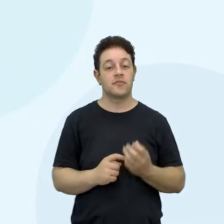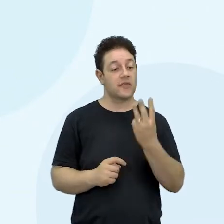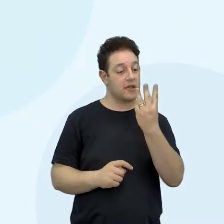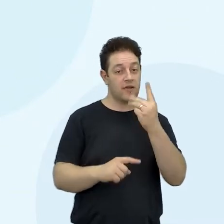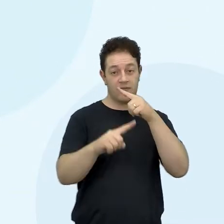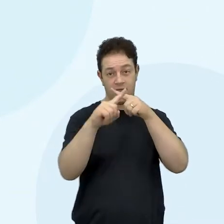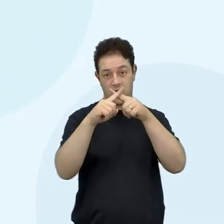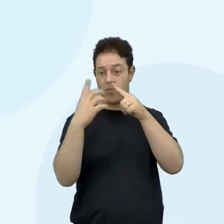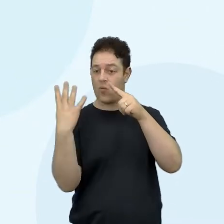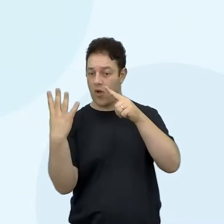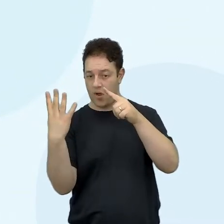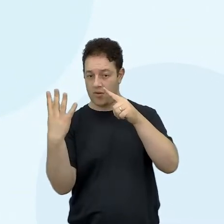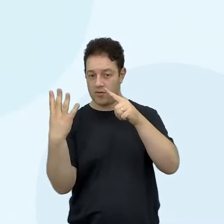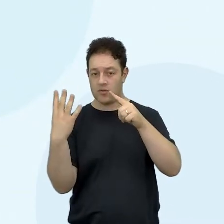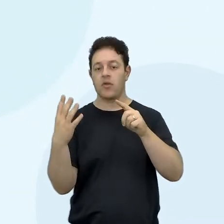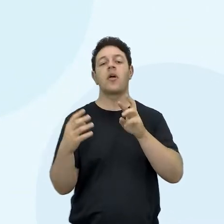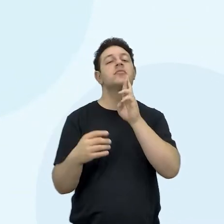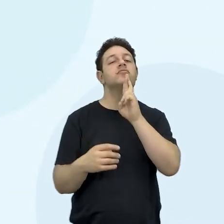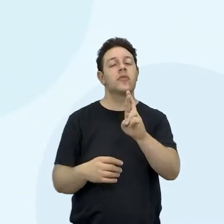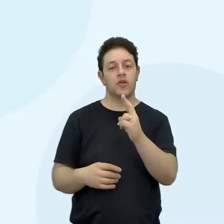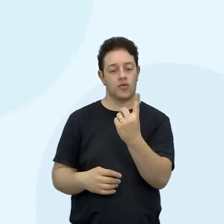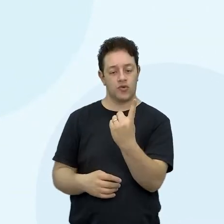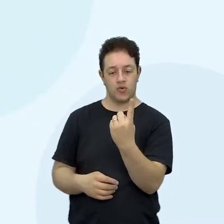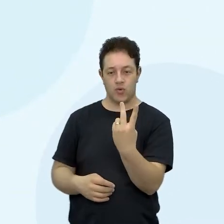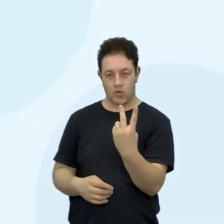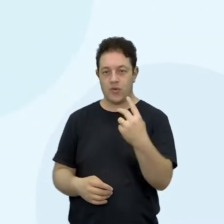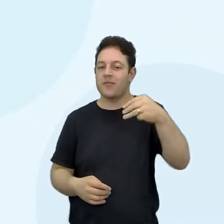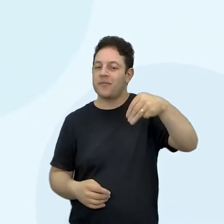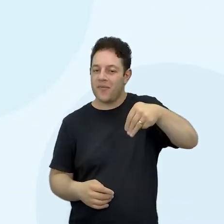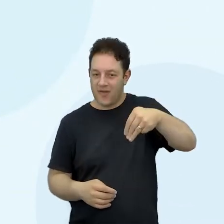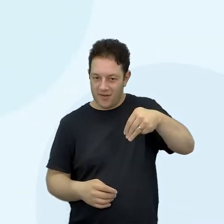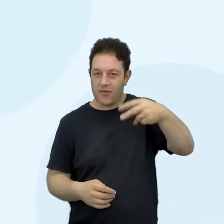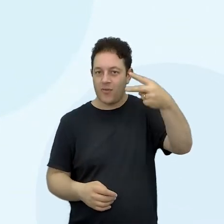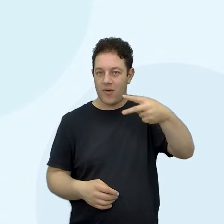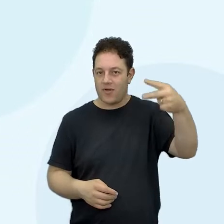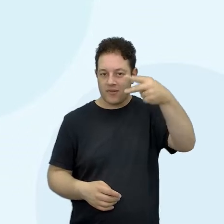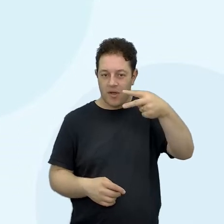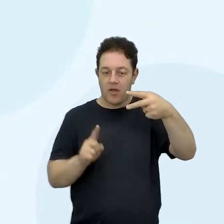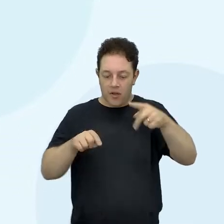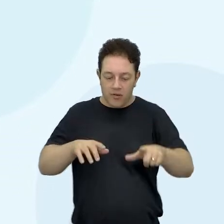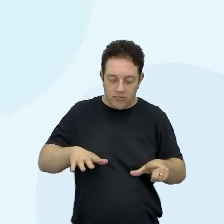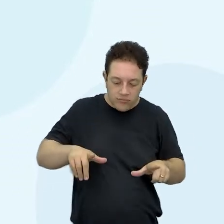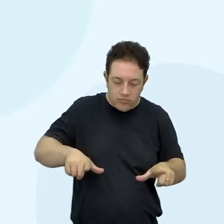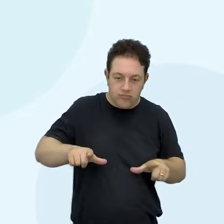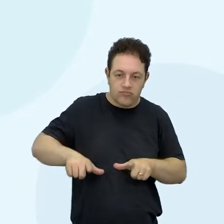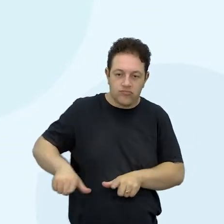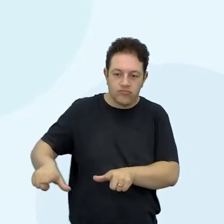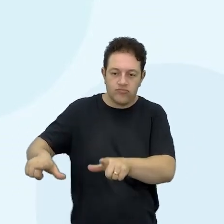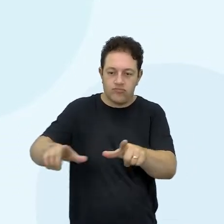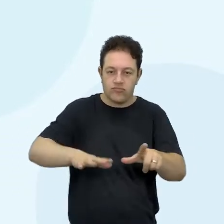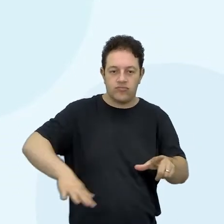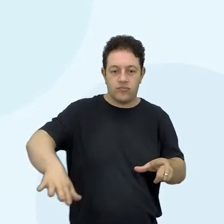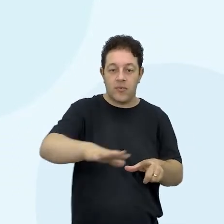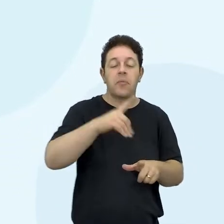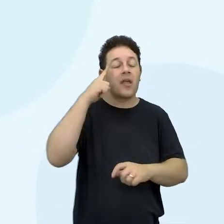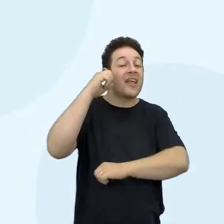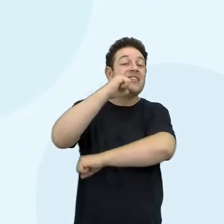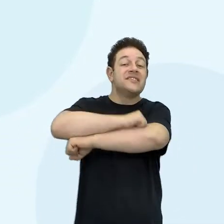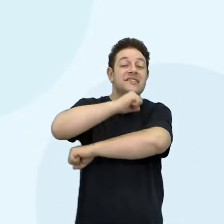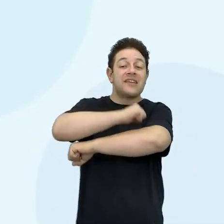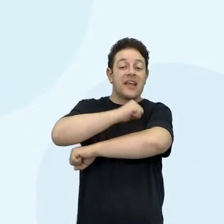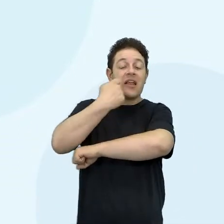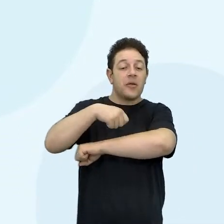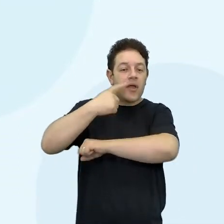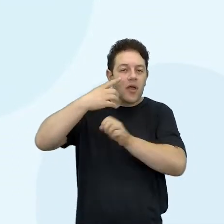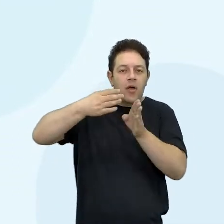vezes 4, facinho, dá 12 metros quadrados, área do piso. Esta janela aqui tem que ficar em proporção. Você